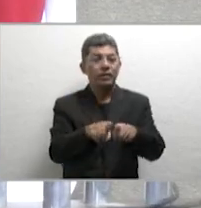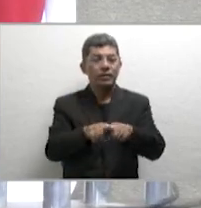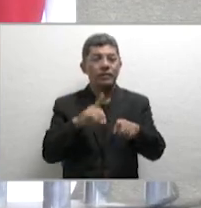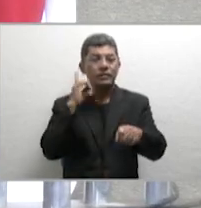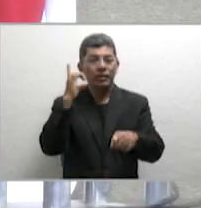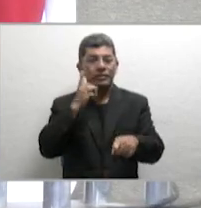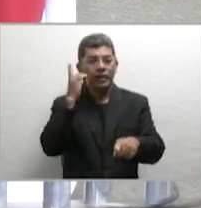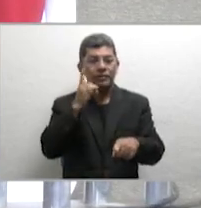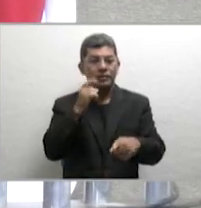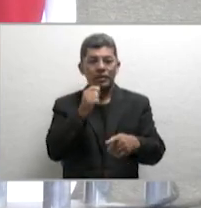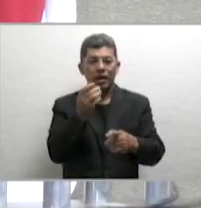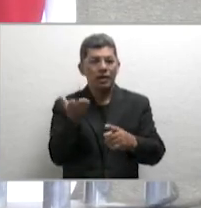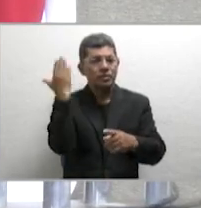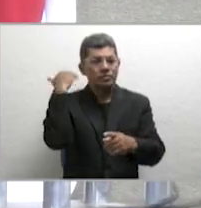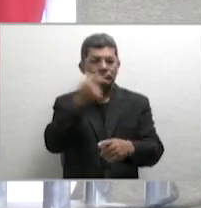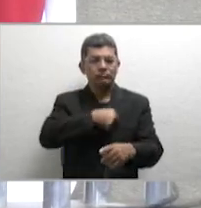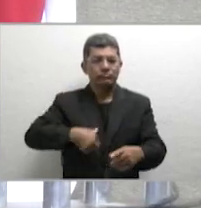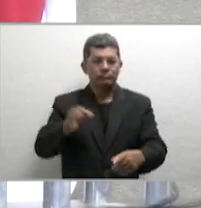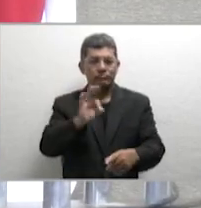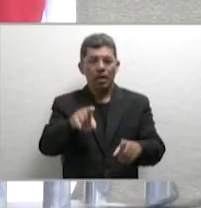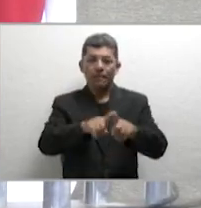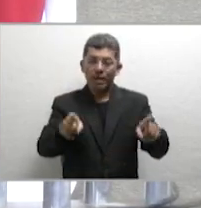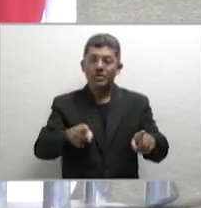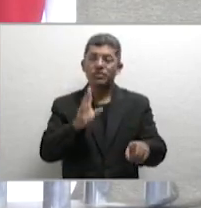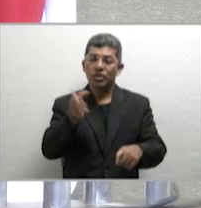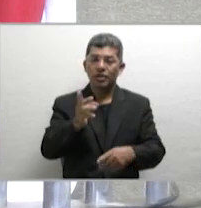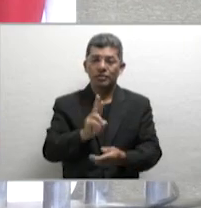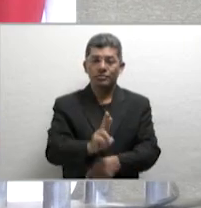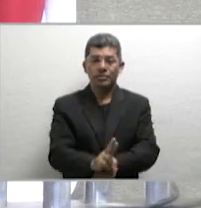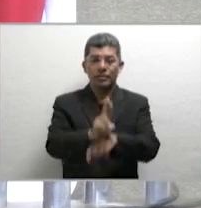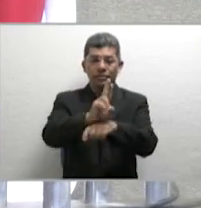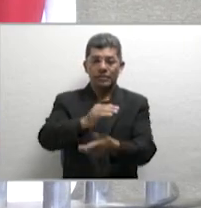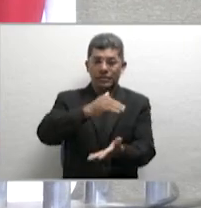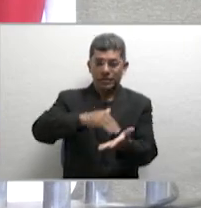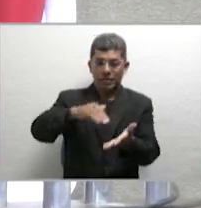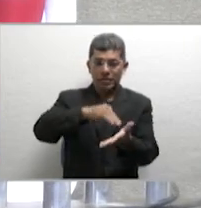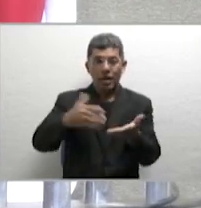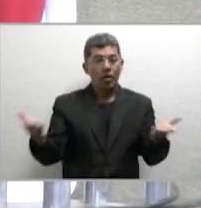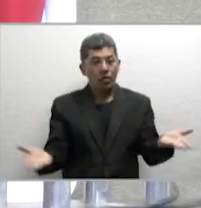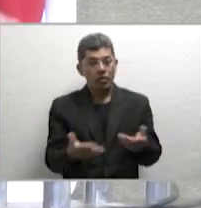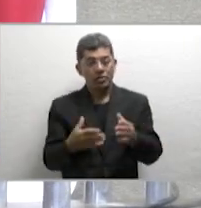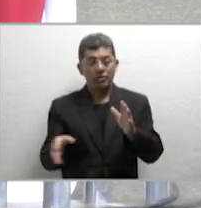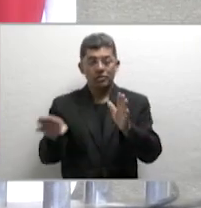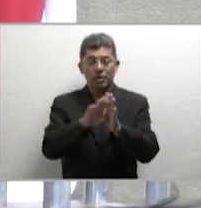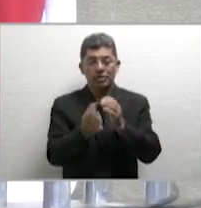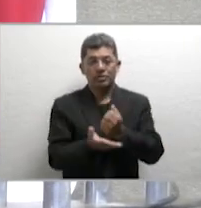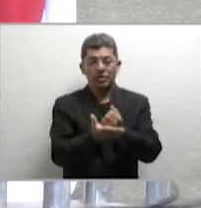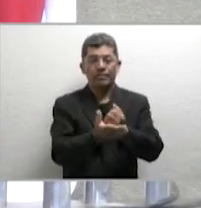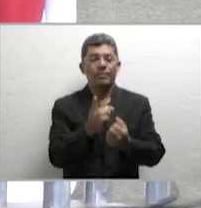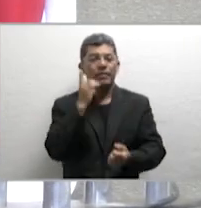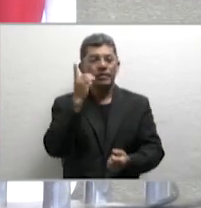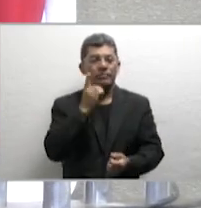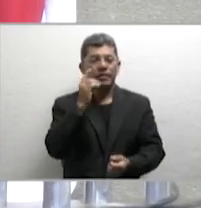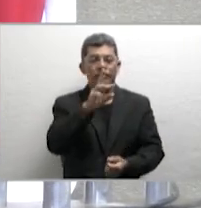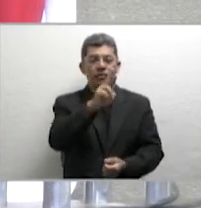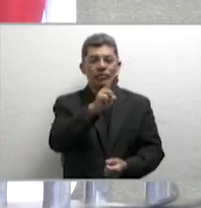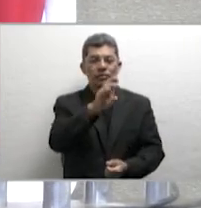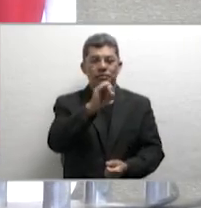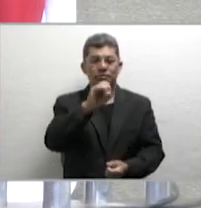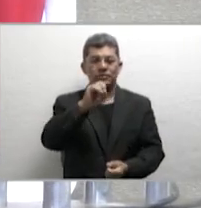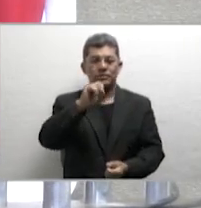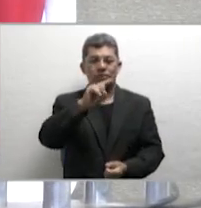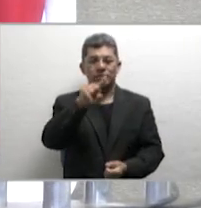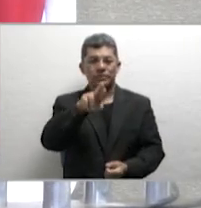uma secretaria, mas que com certeza venham aqui para contribuir, deputado Rosenha, um homem experiente,